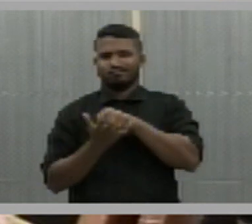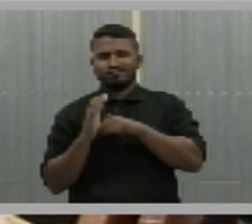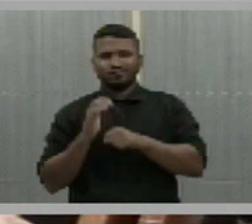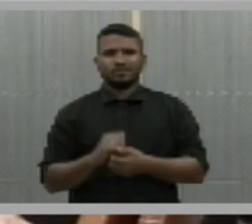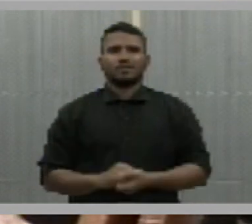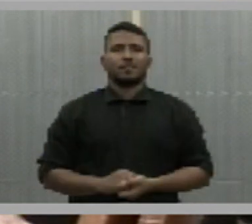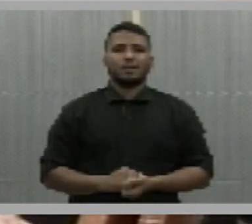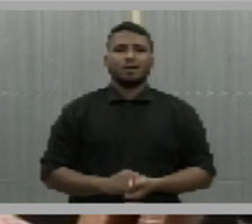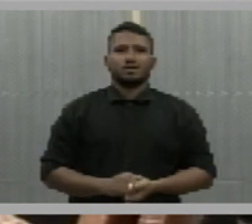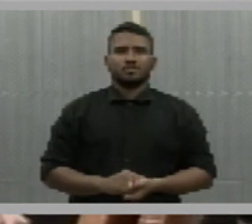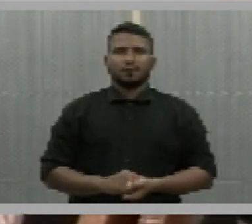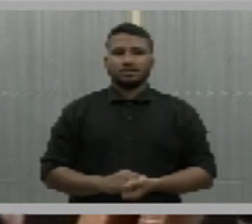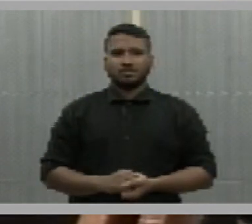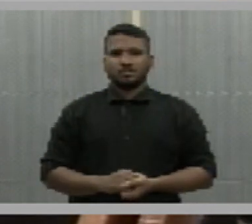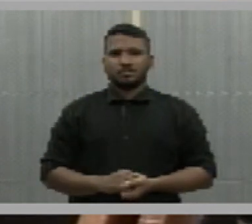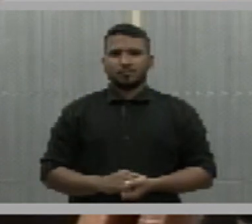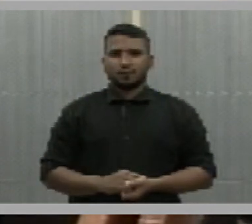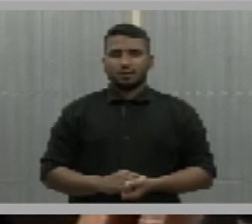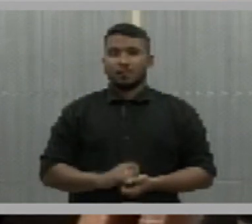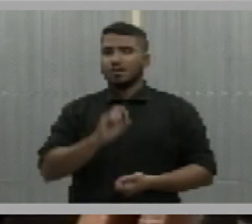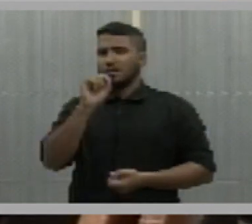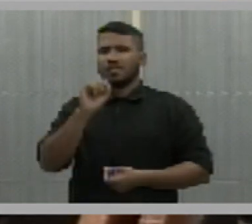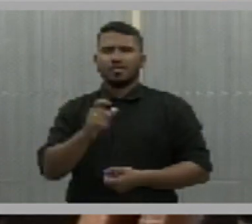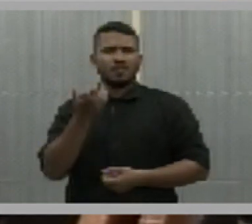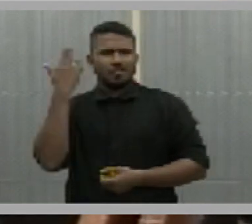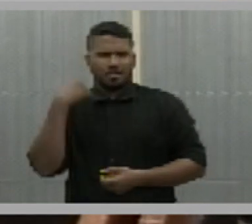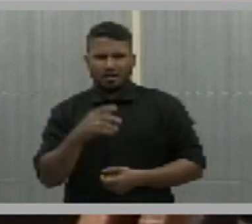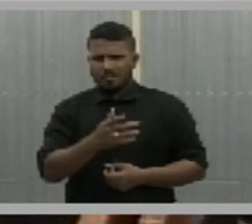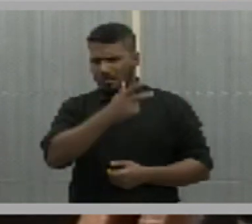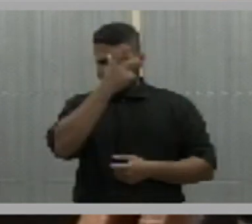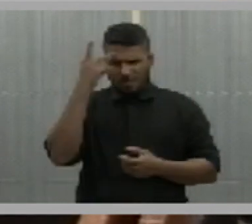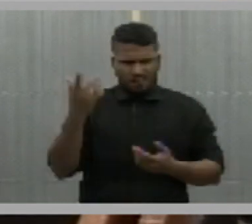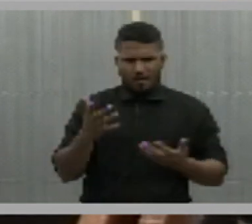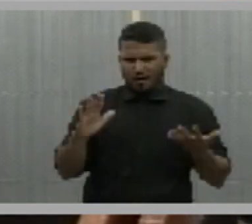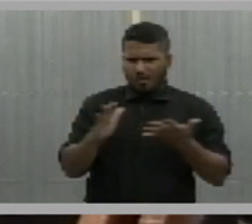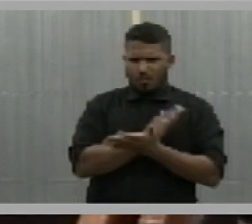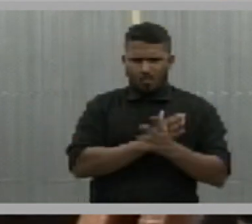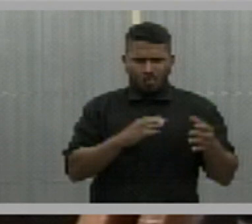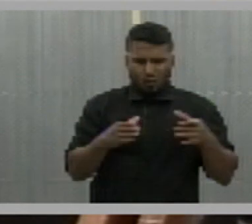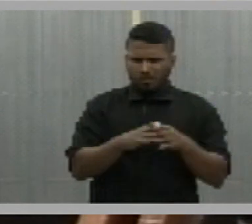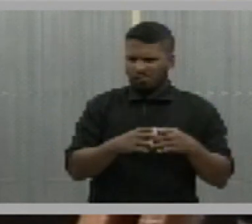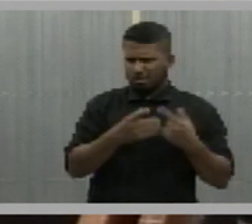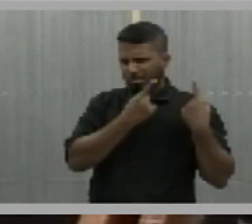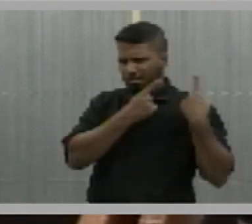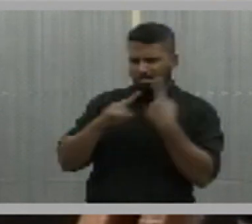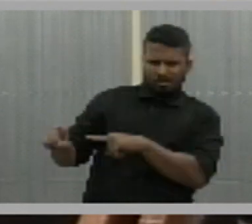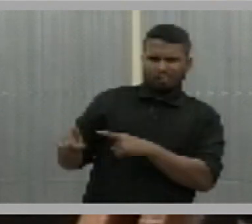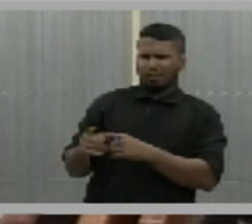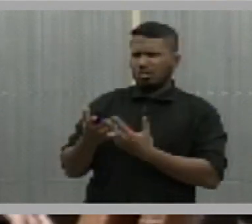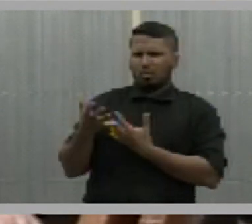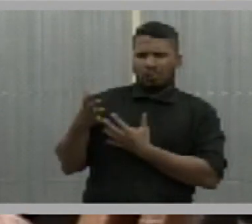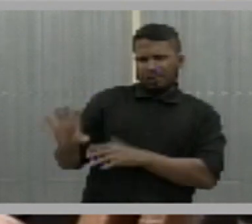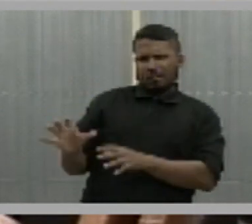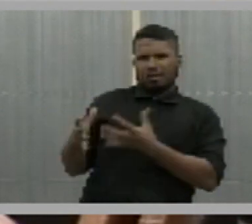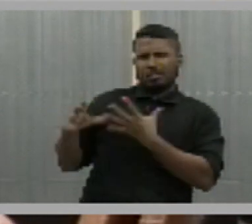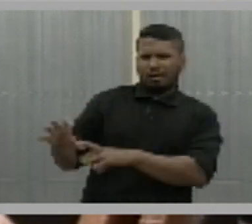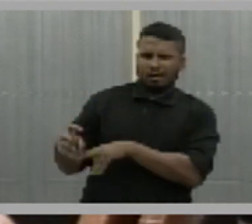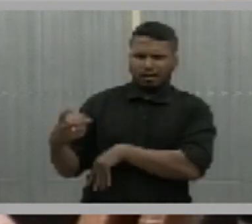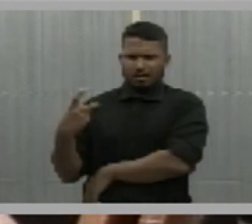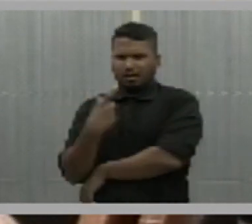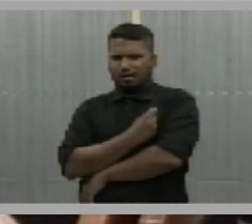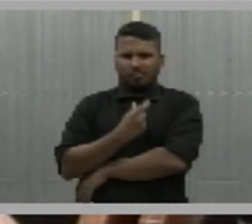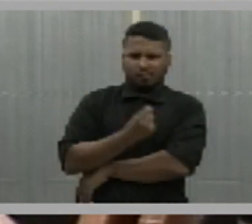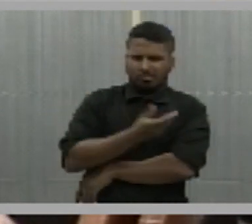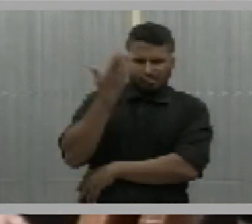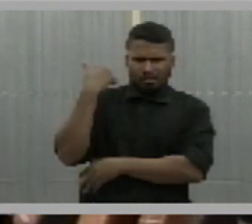em que uma corrente chamada negacionista passou a negar a importância das vacinas, colocando isso,